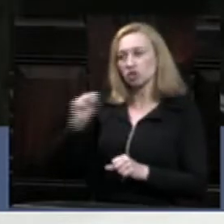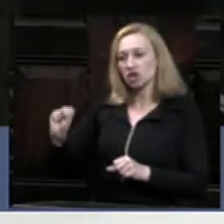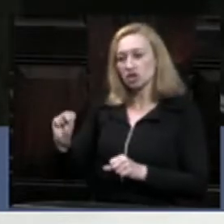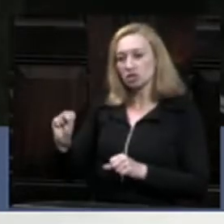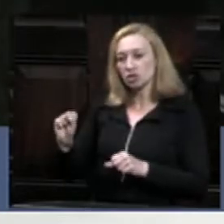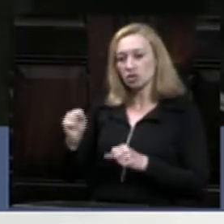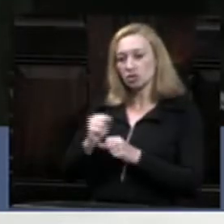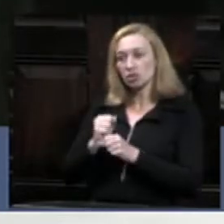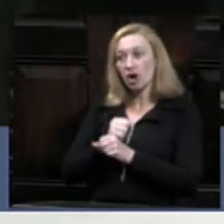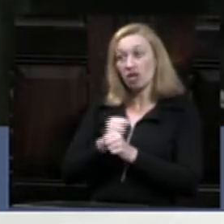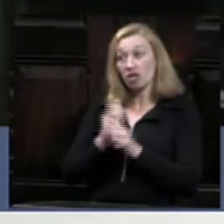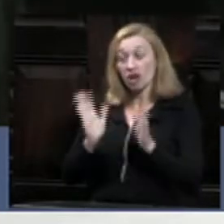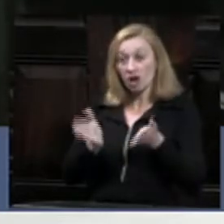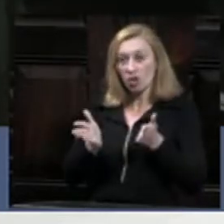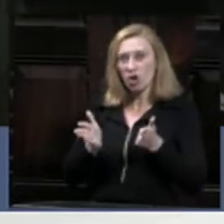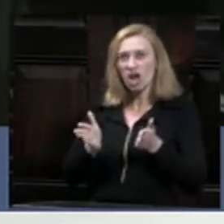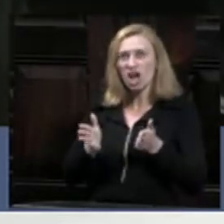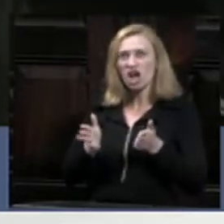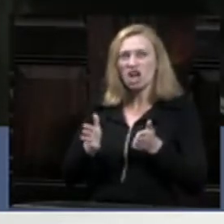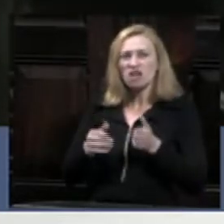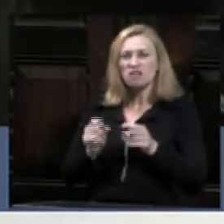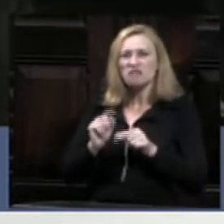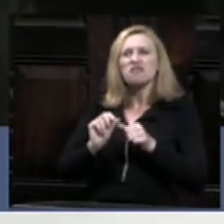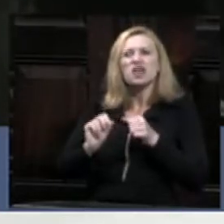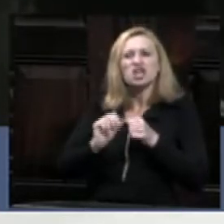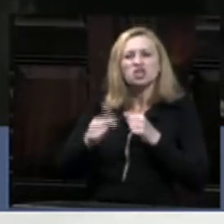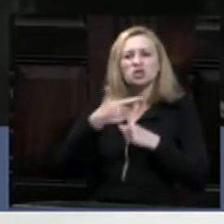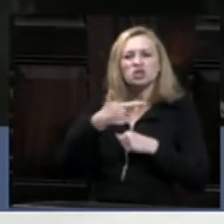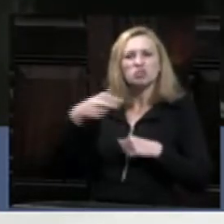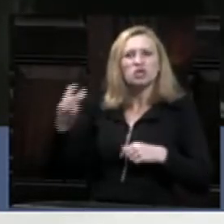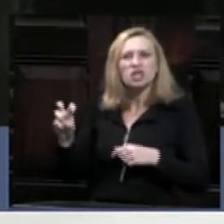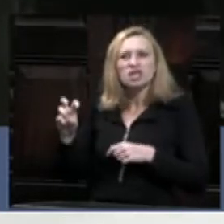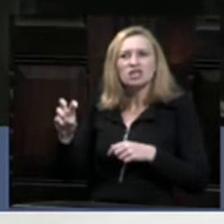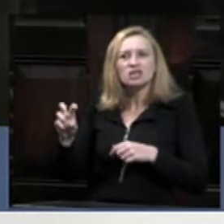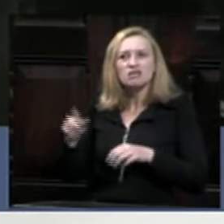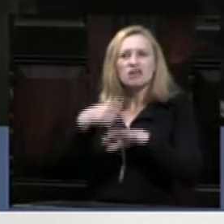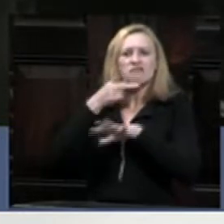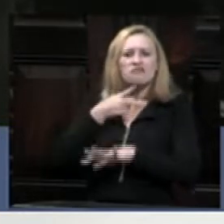um projeto de 2015, e que ele fala